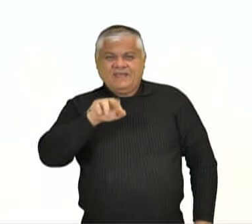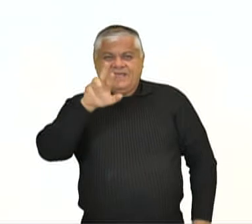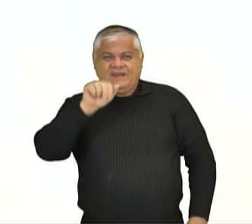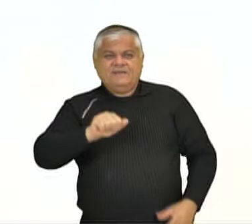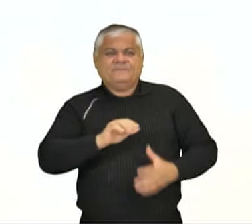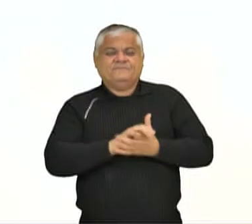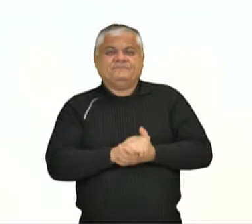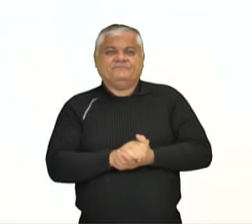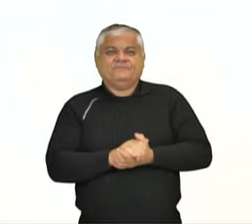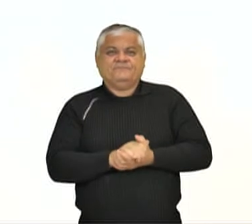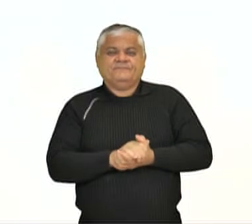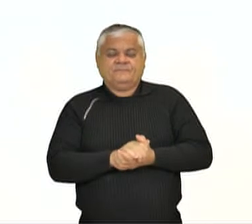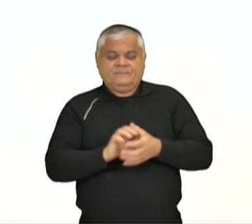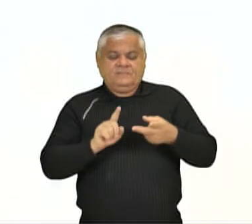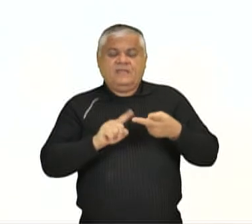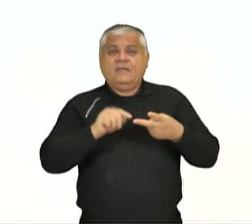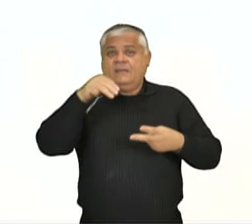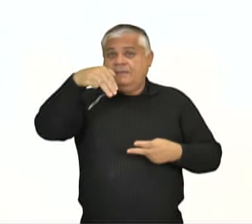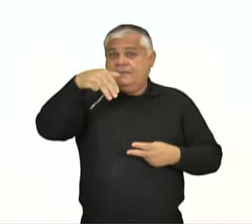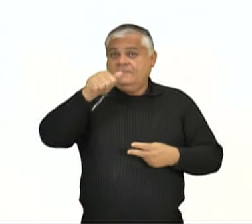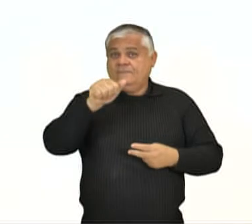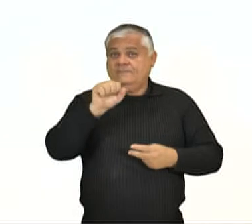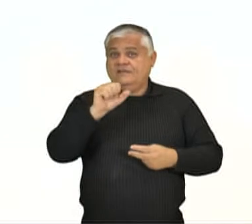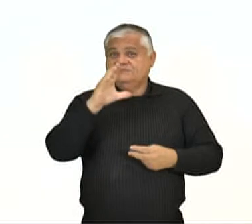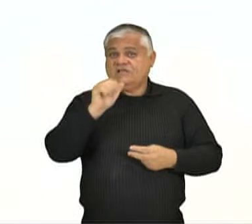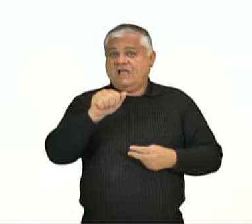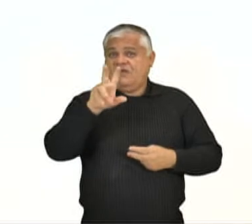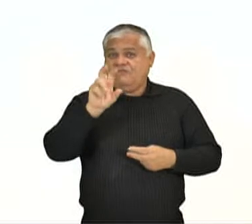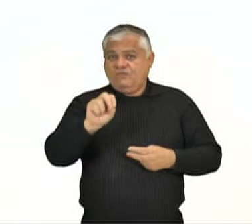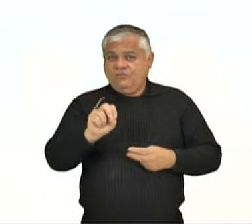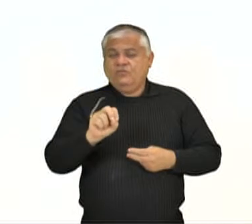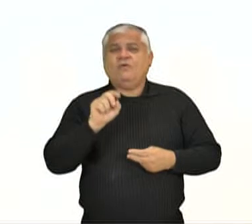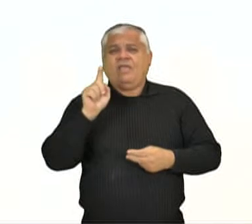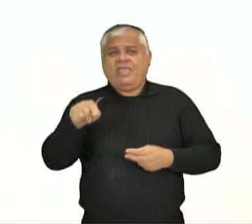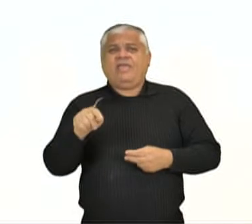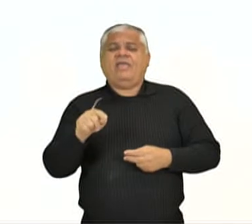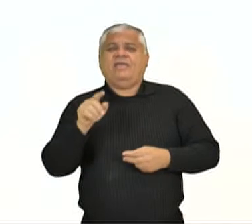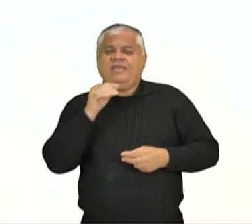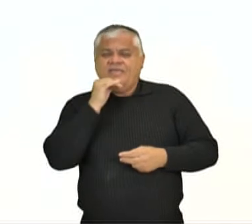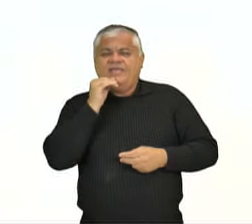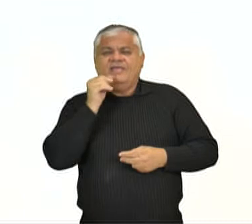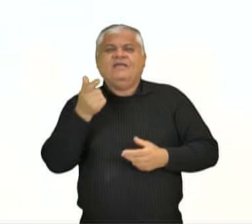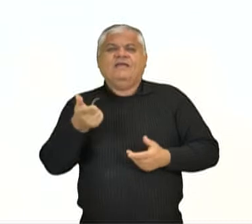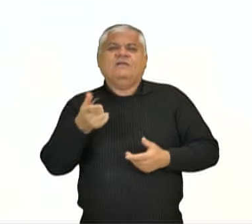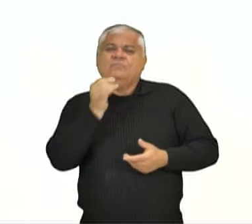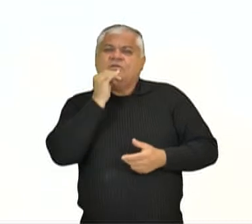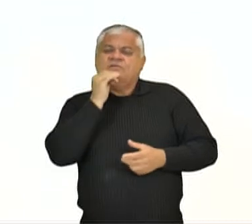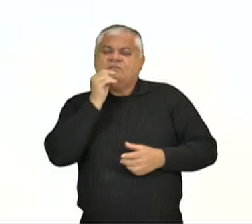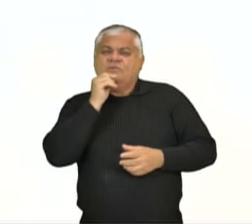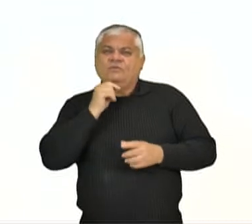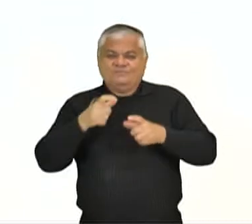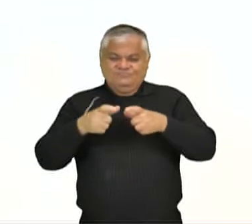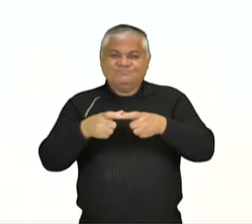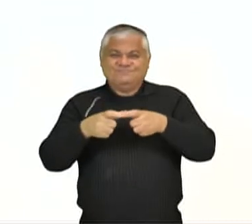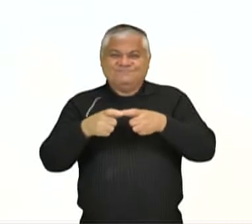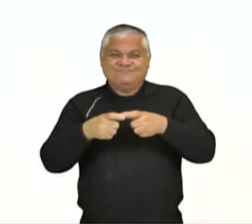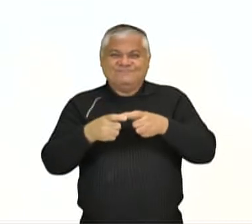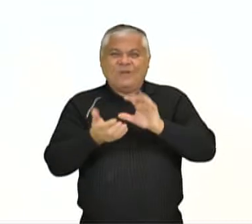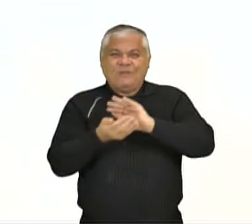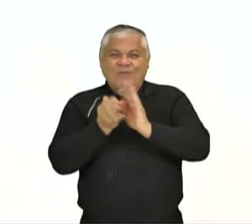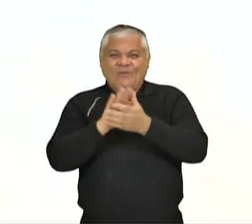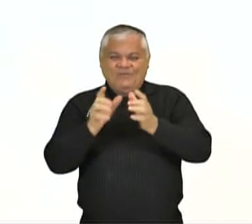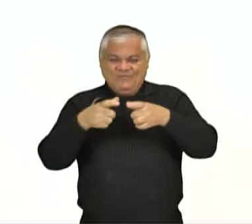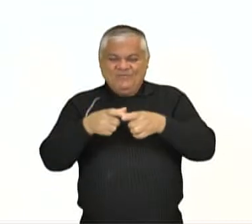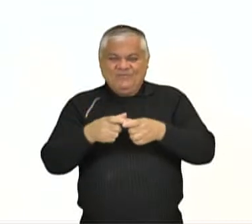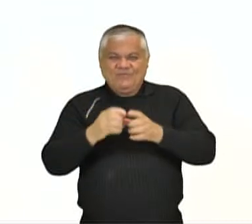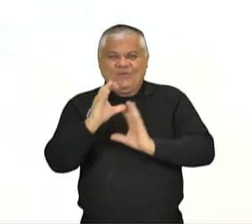O mascavo. O mascavo, popular em algumas receitas, como a de cookies, não passa